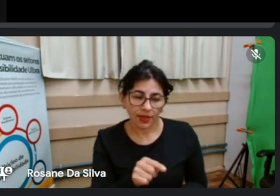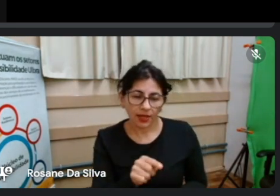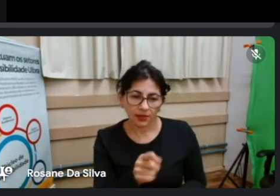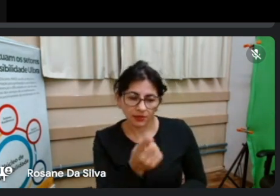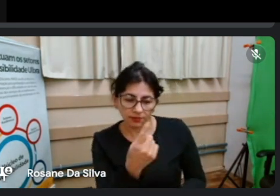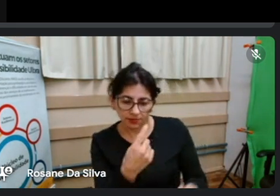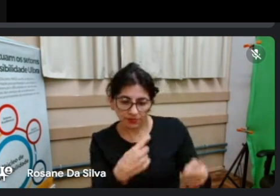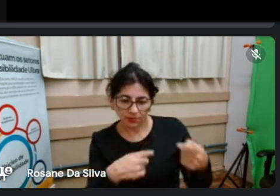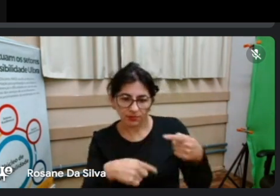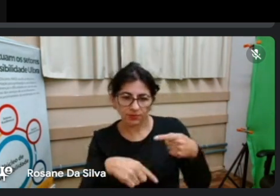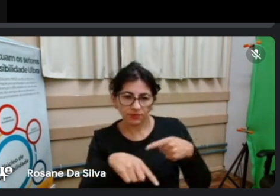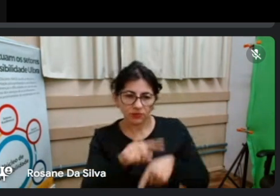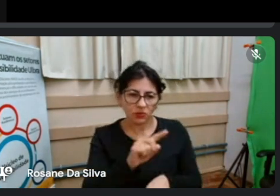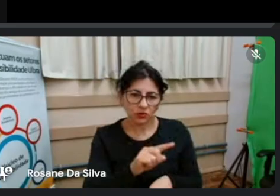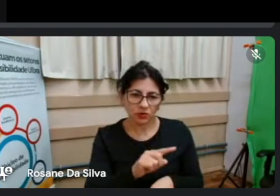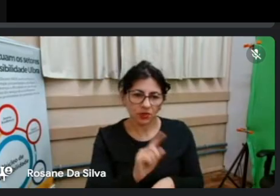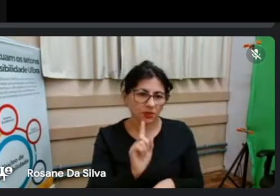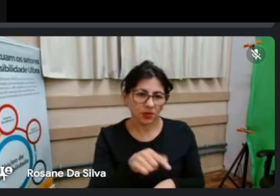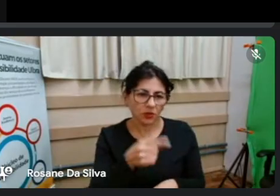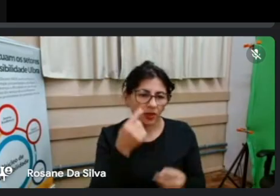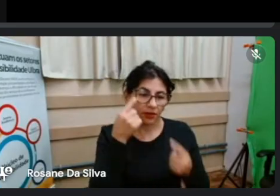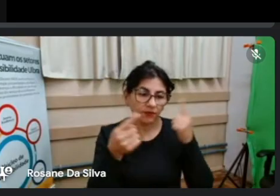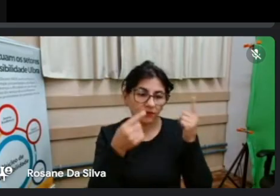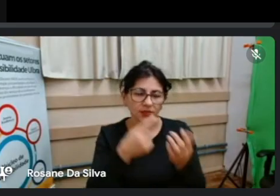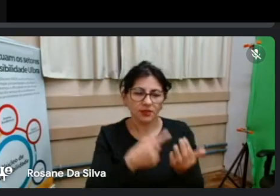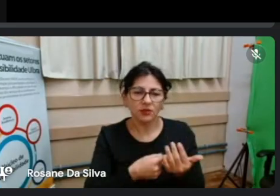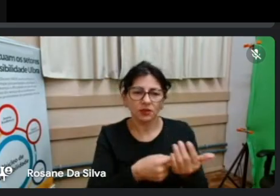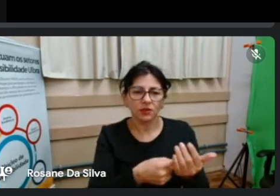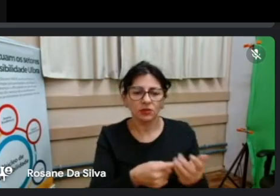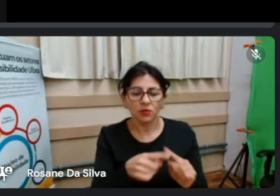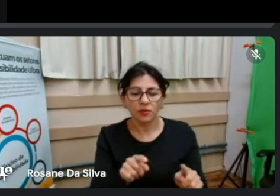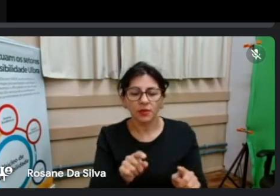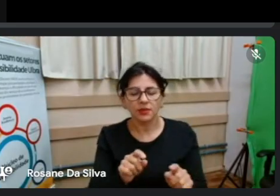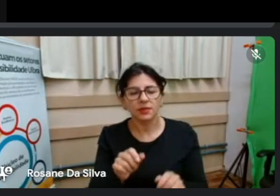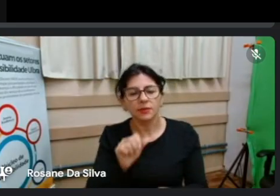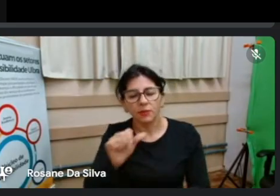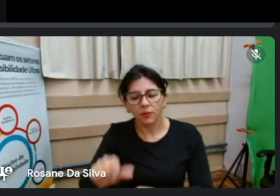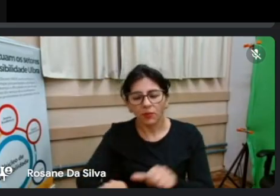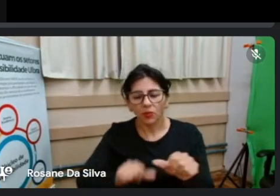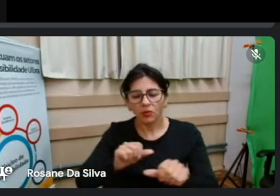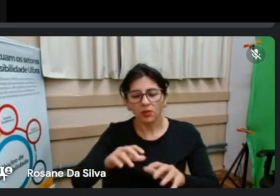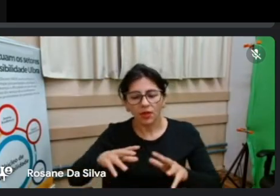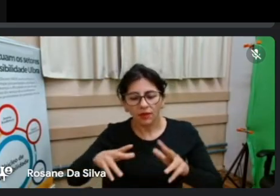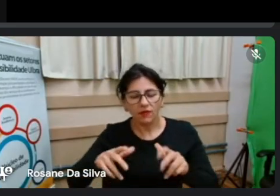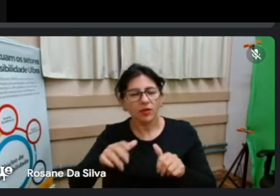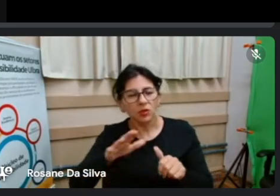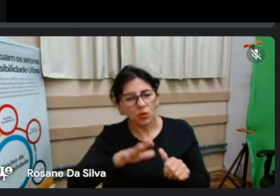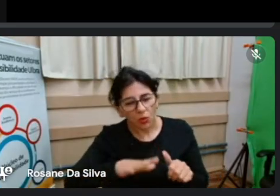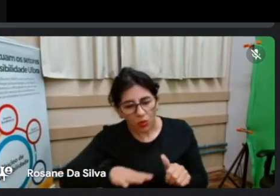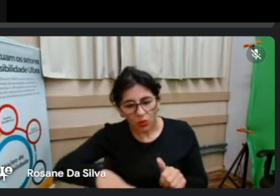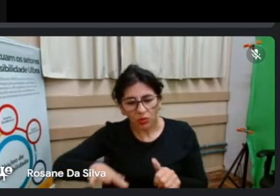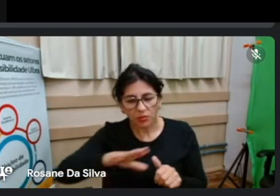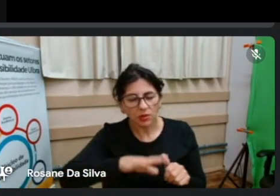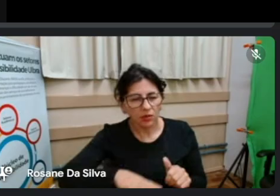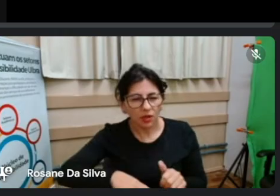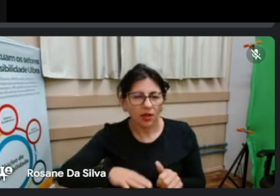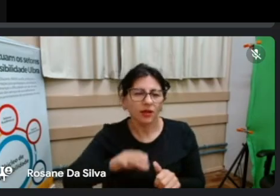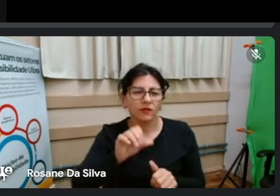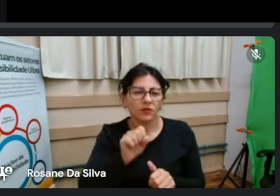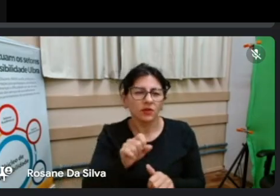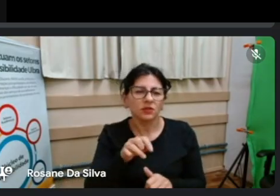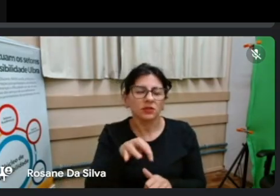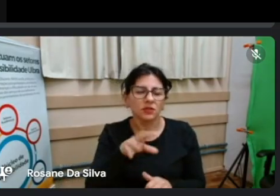era simplesmente da introdução da tecnologia mas que mudava todo um Panorama sensório cognitivo perceptivo